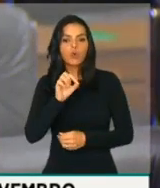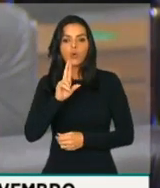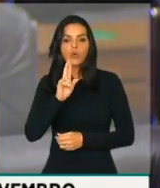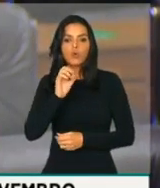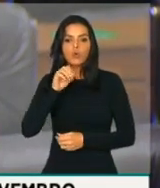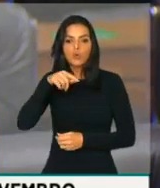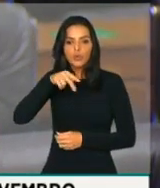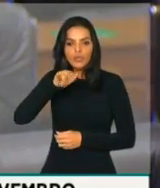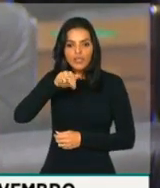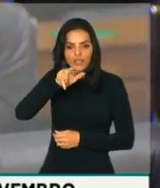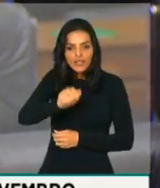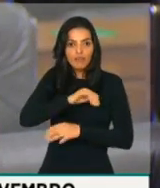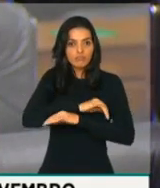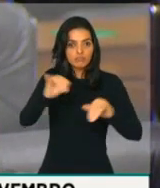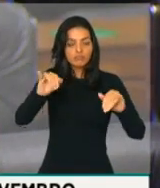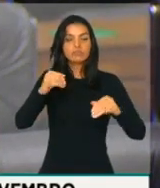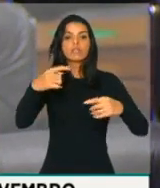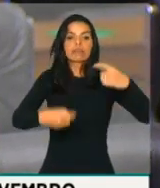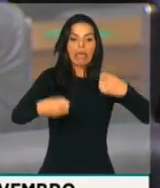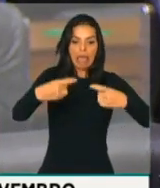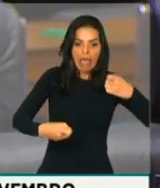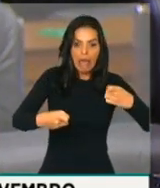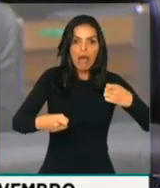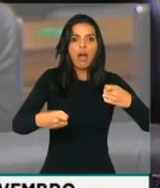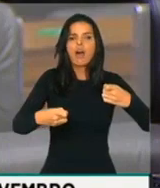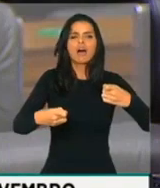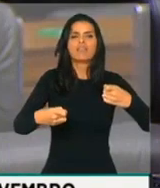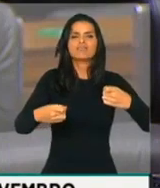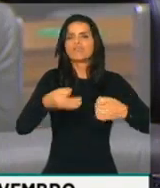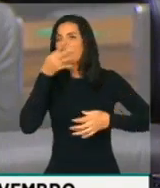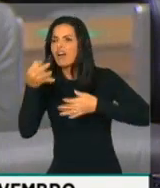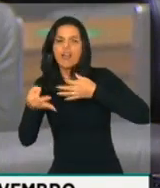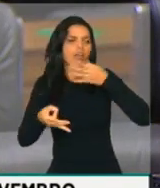Senhor presidente, nas guerras das narrativas,